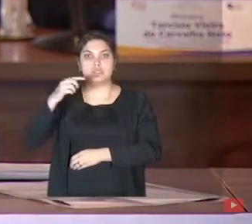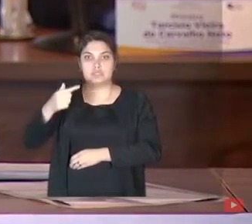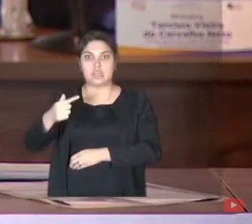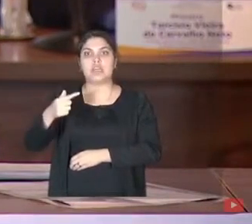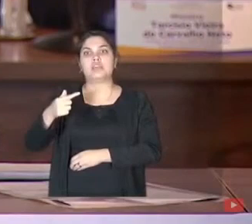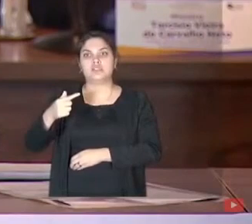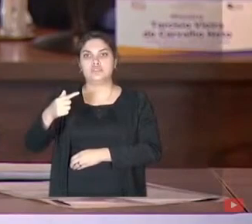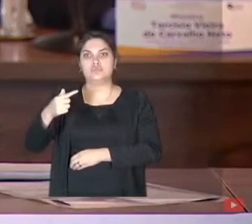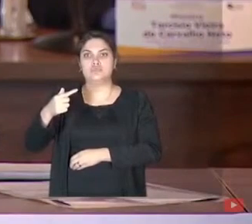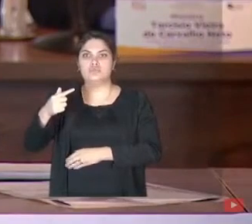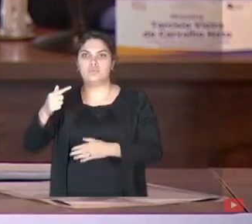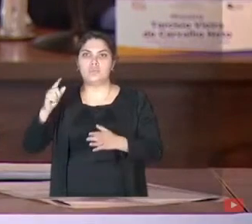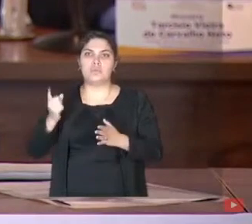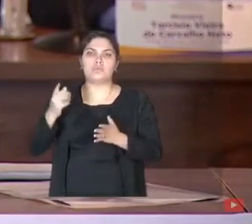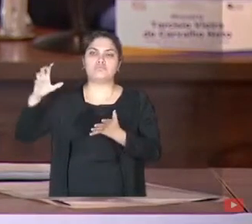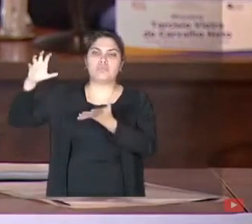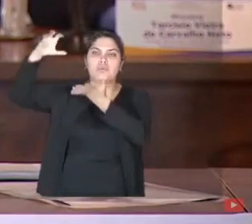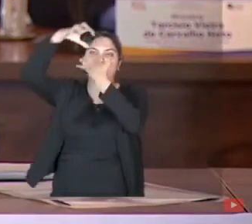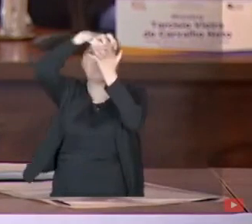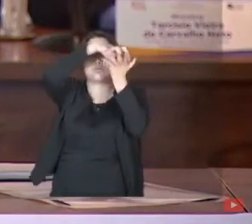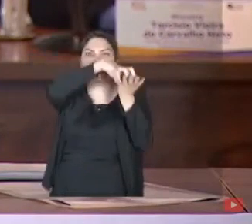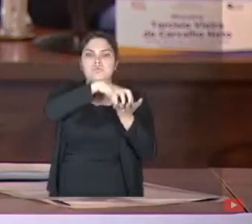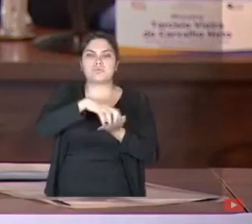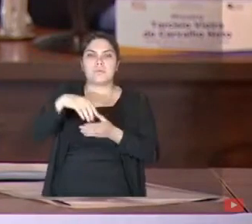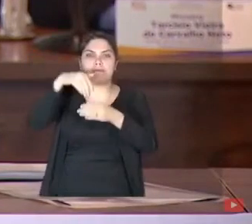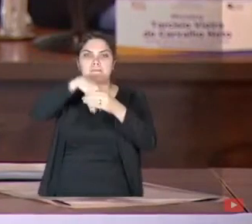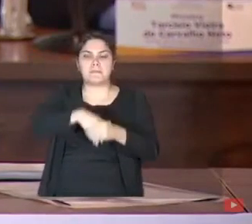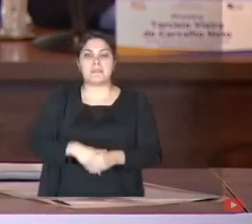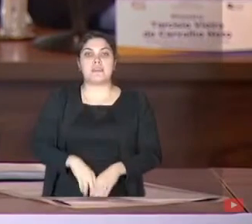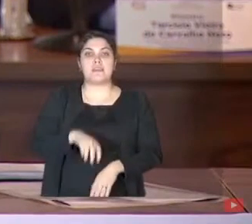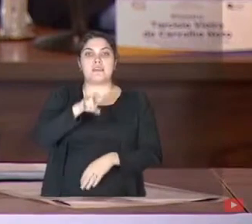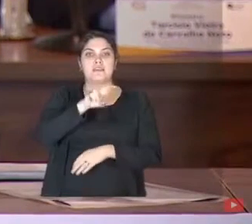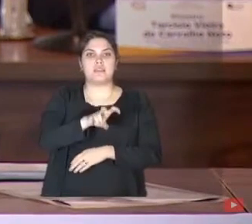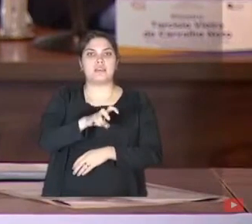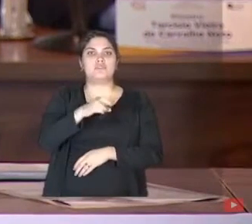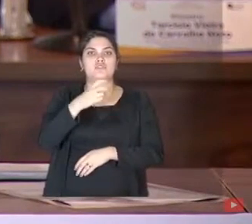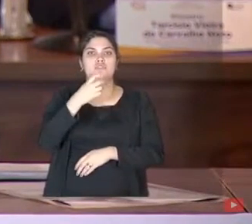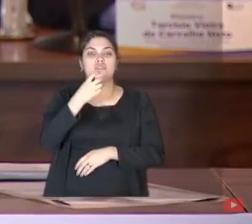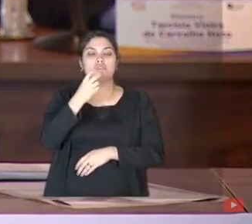400.257 sessões eleitorais por todo o Brasil,